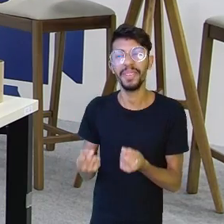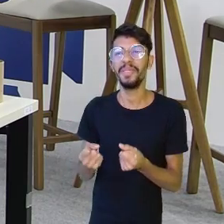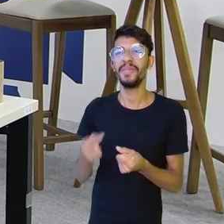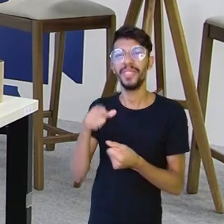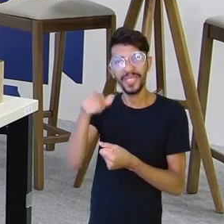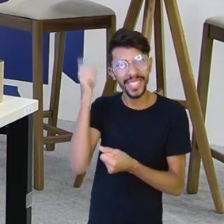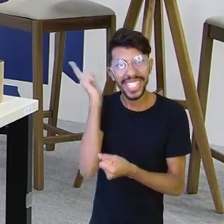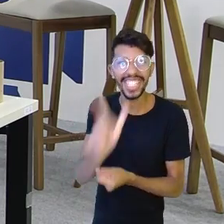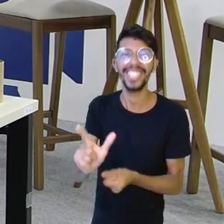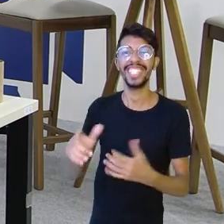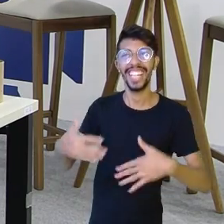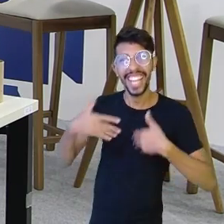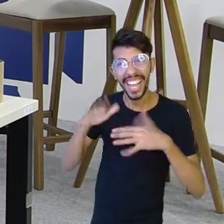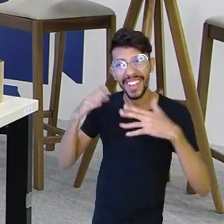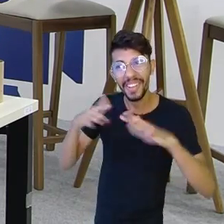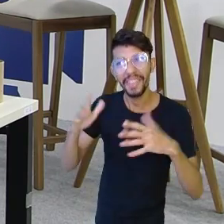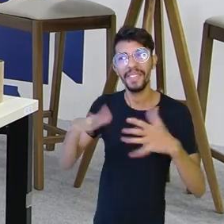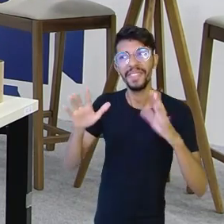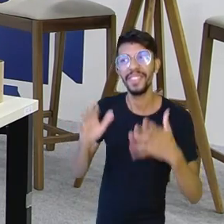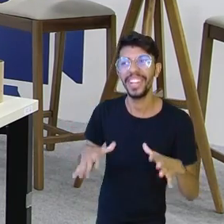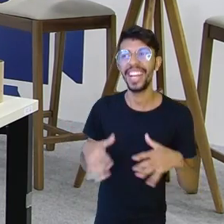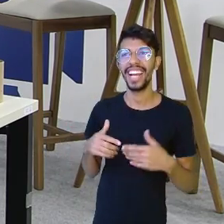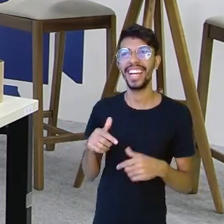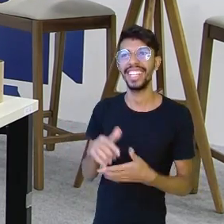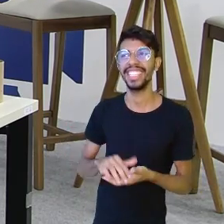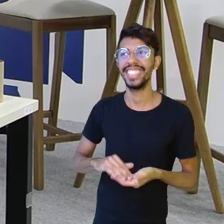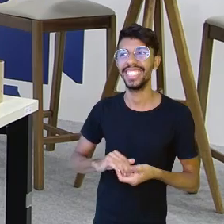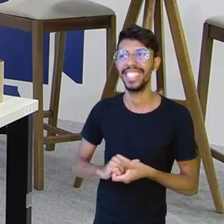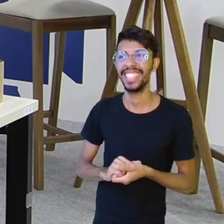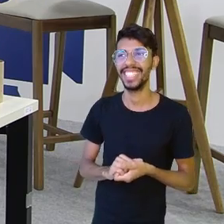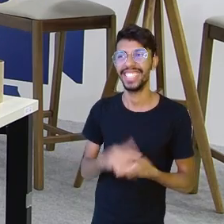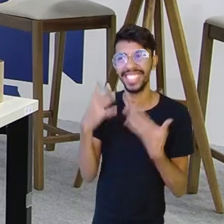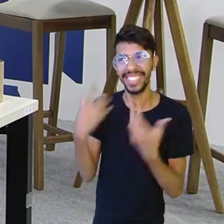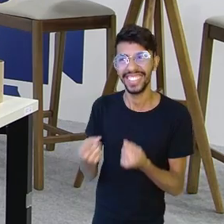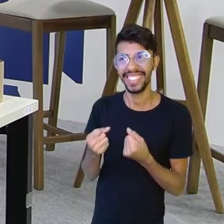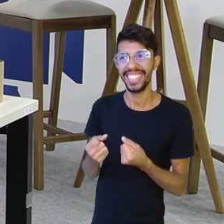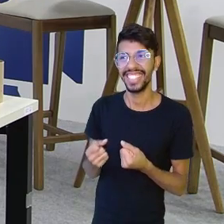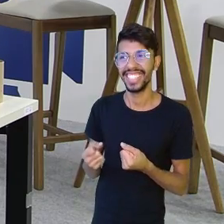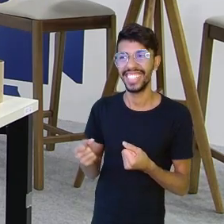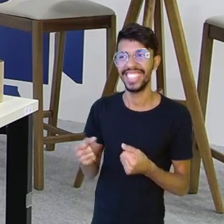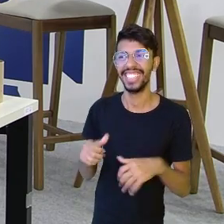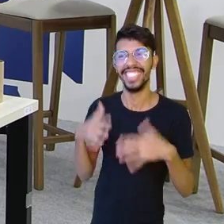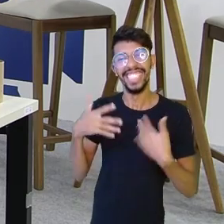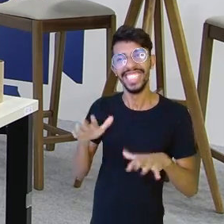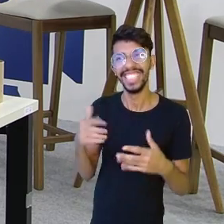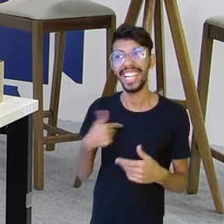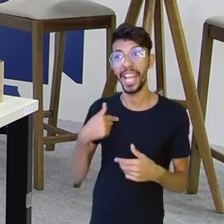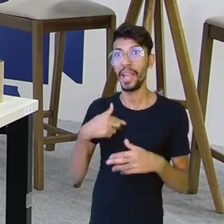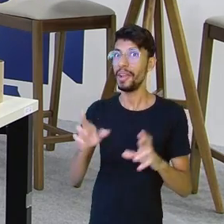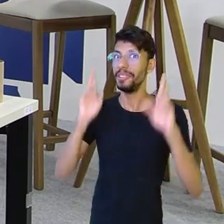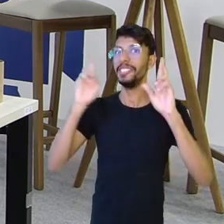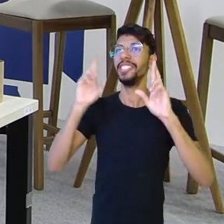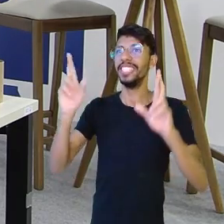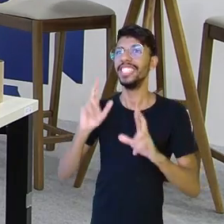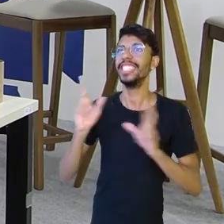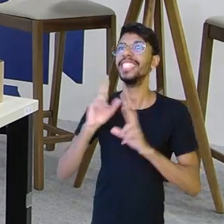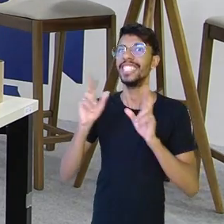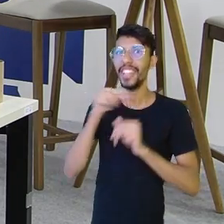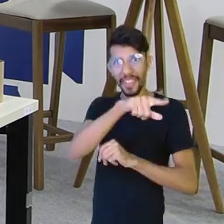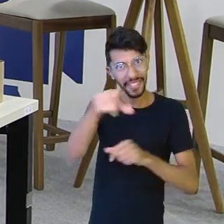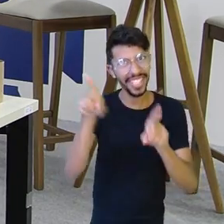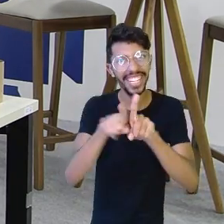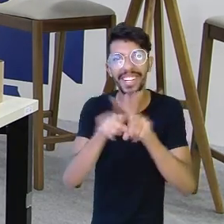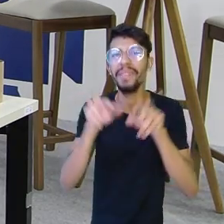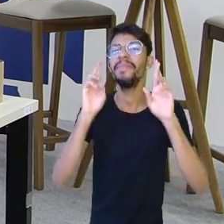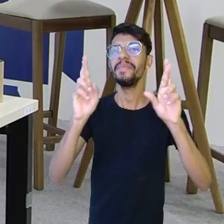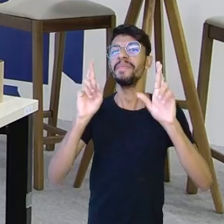consegue. Você vai conseguir ganhar essa muita partida. Olha pra isso. Vamos Tô lá. jogando coisa aí, né? Não, eu estou torcendo. Vocês também, né, minha gente? Vocês